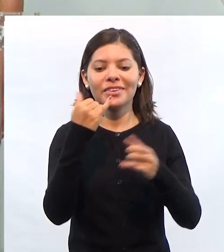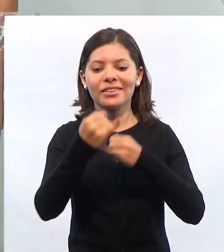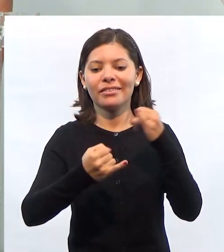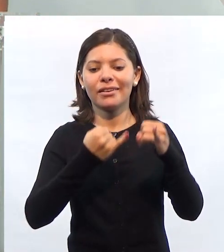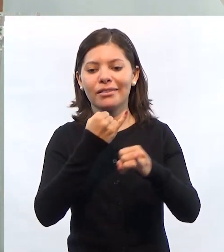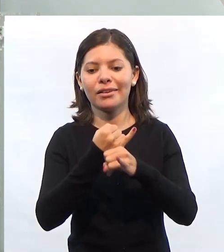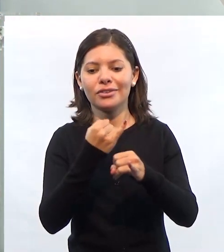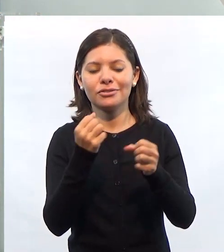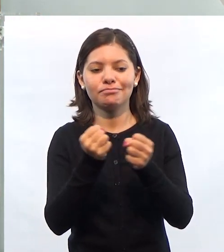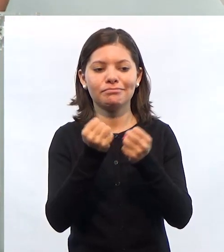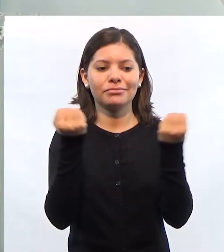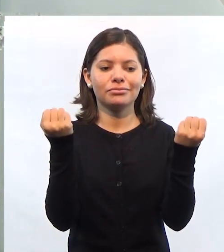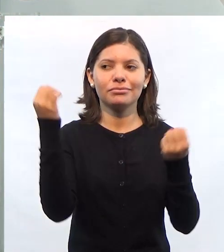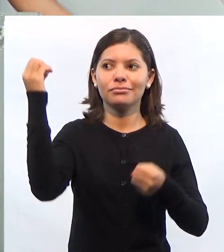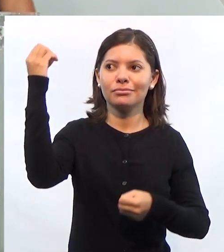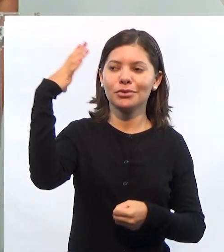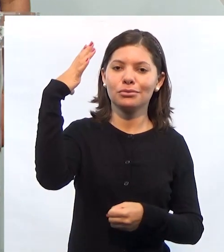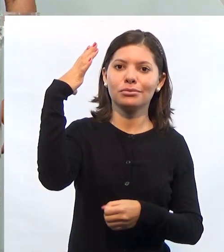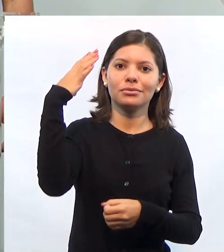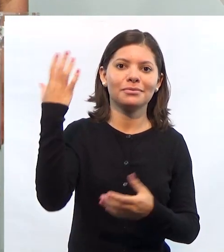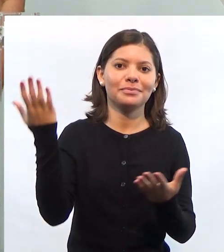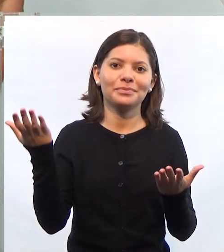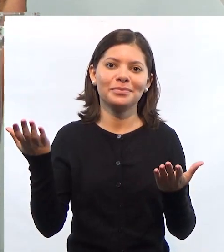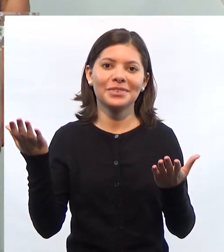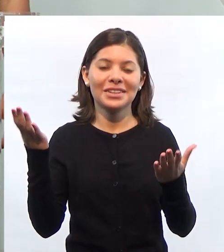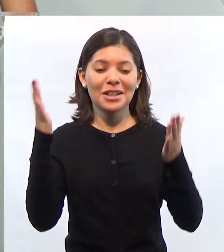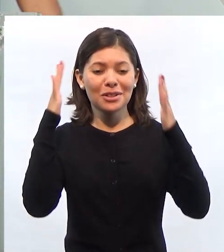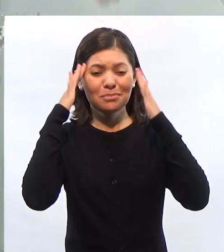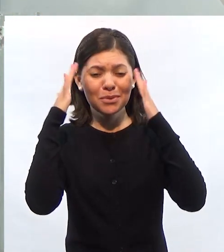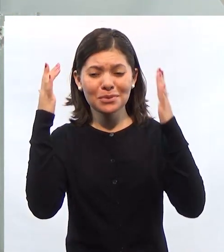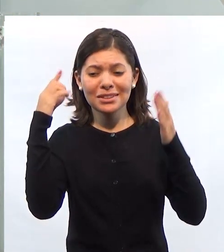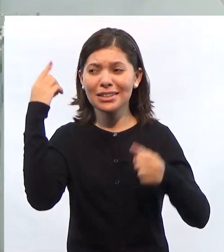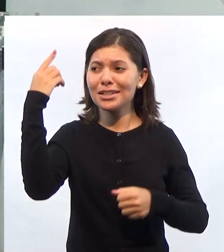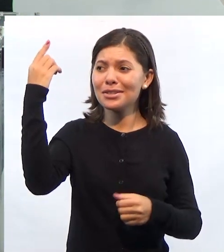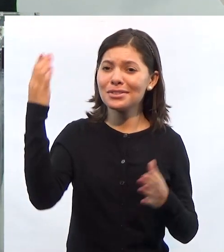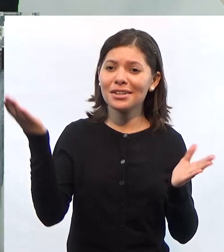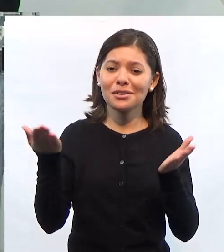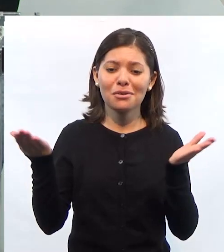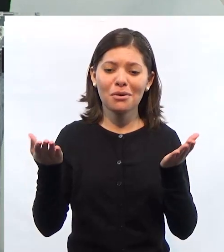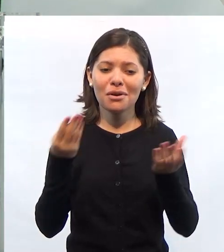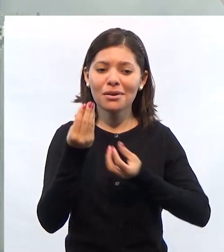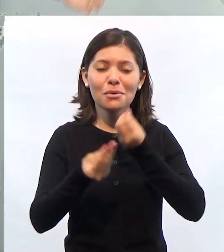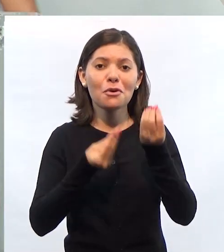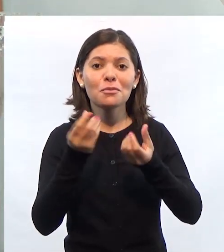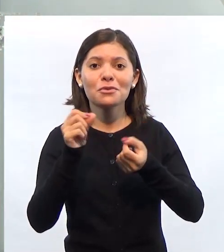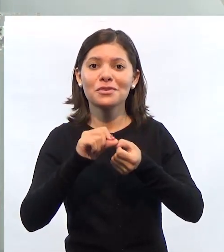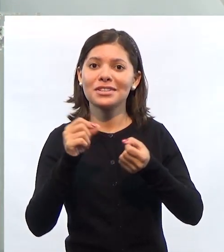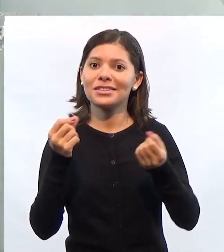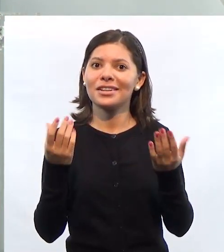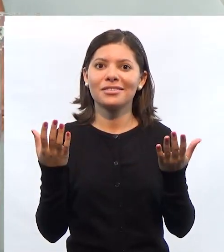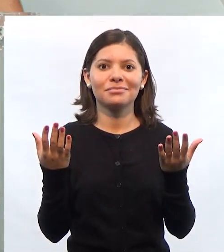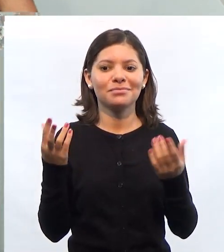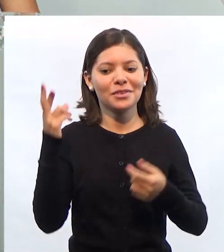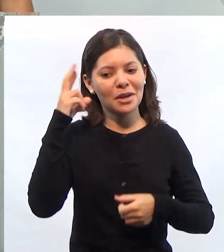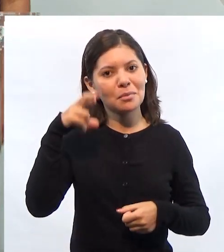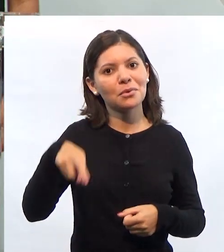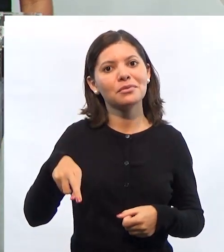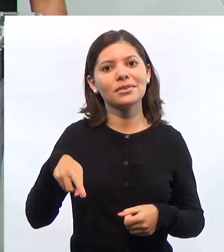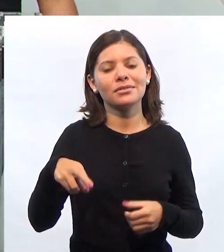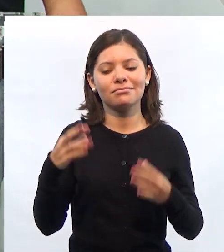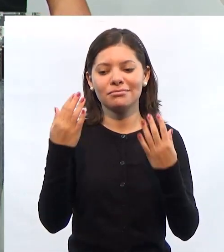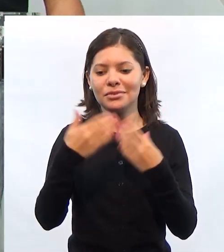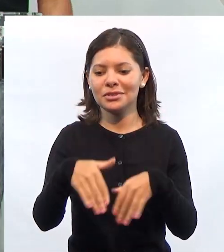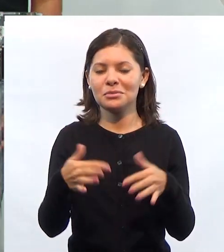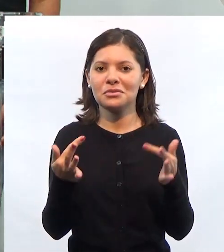a internet cai acaba a luz e aí você fica Meu Deus agora eu não consegui fazer atividade e vai para exame